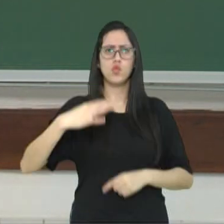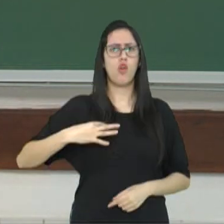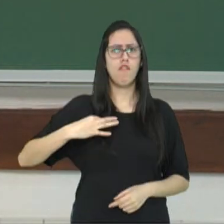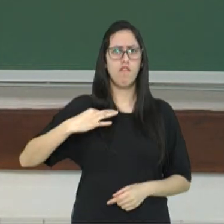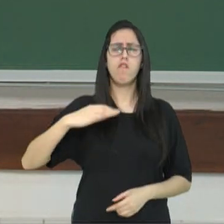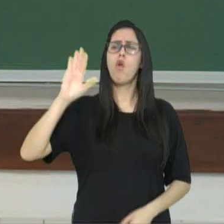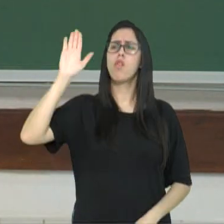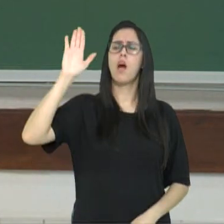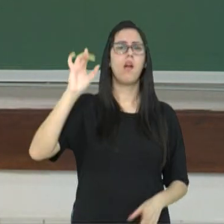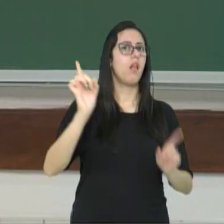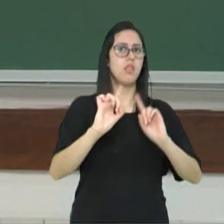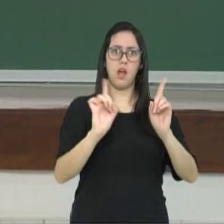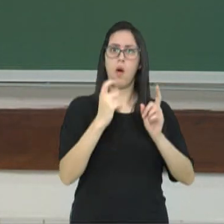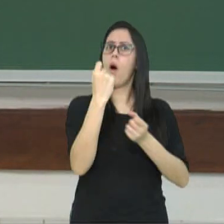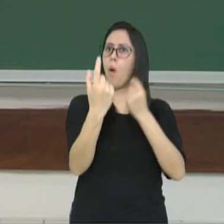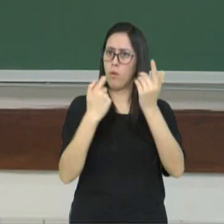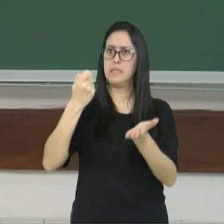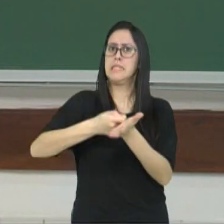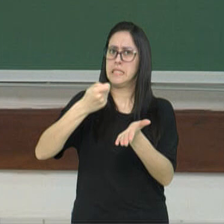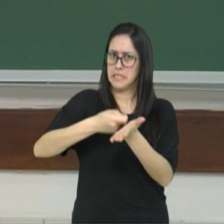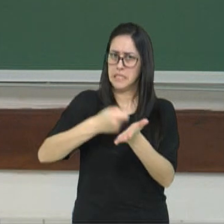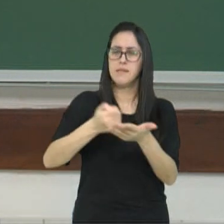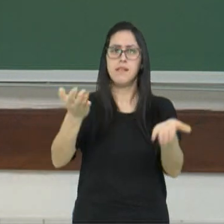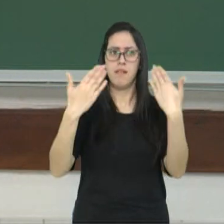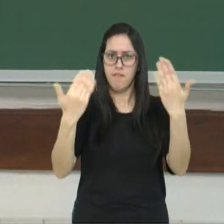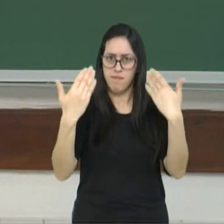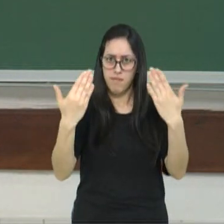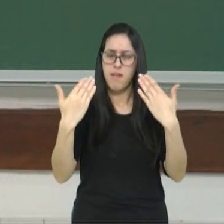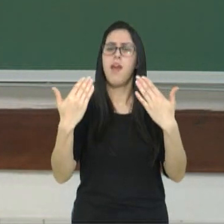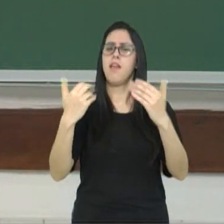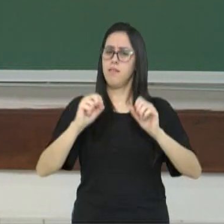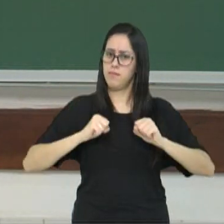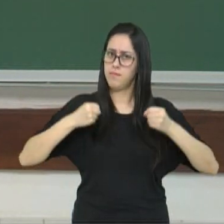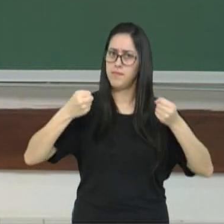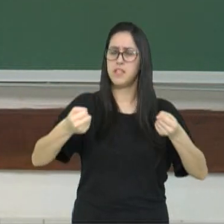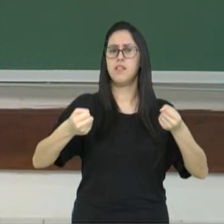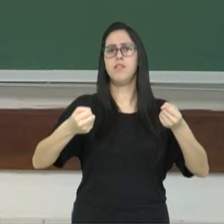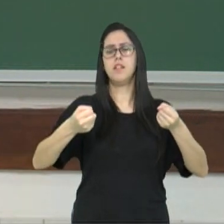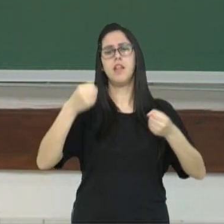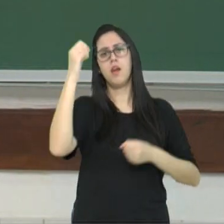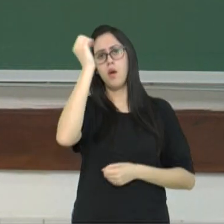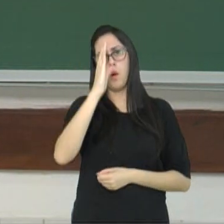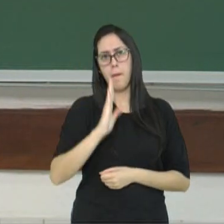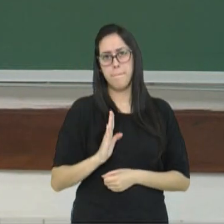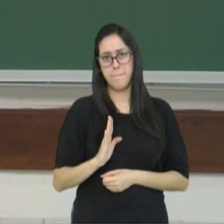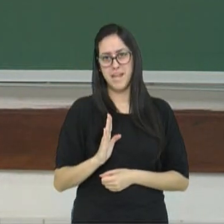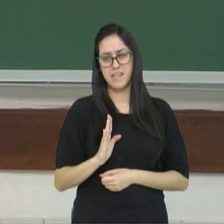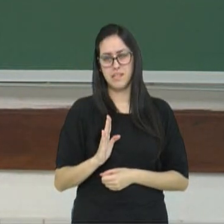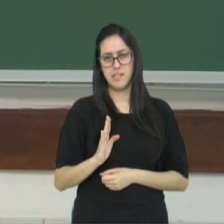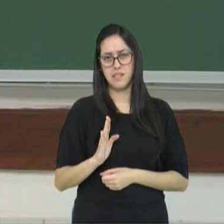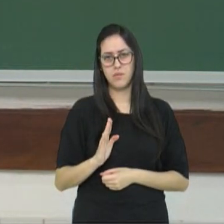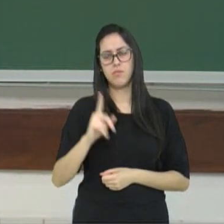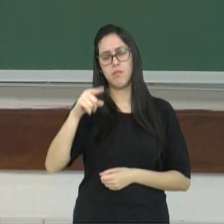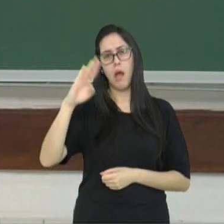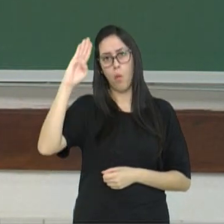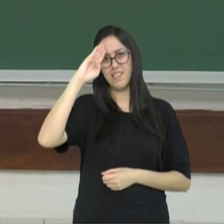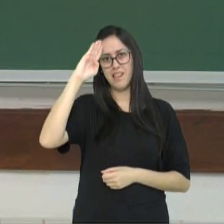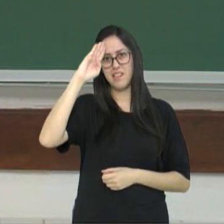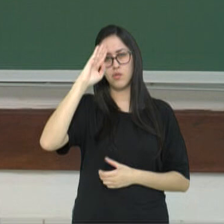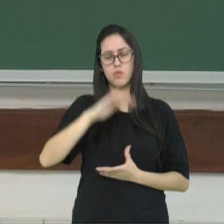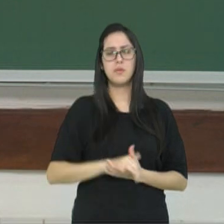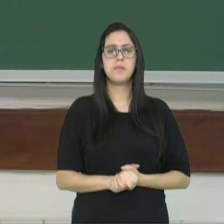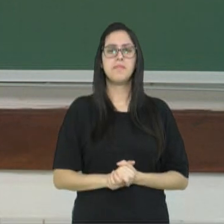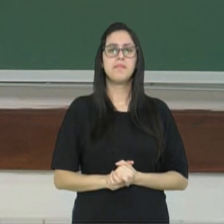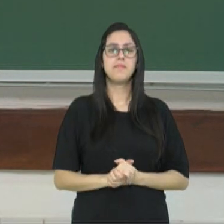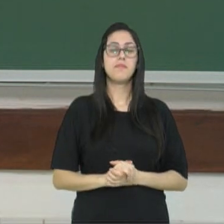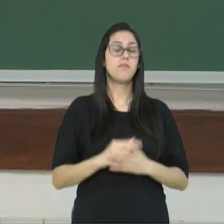foram convocados à força para ingressarem nessa nova instituição que ainda estava surgindo no Brasil, que era o Exército.